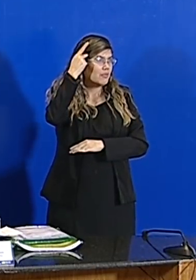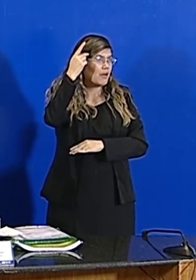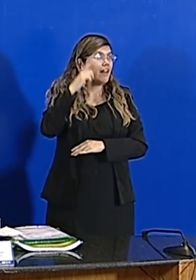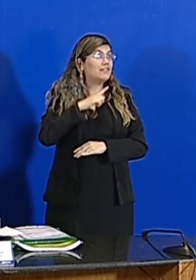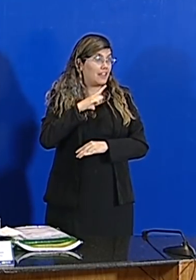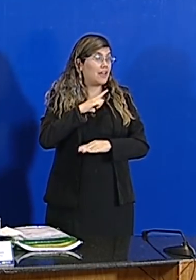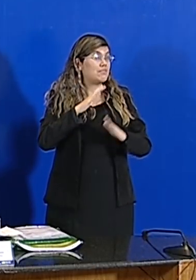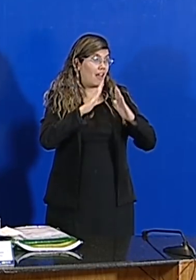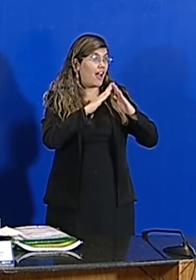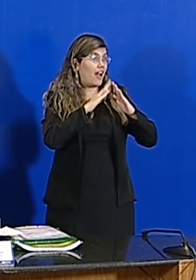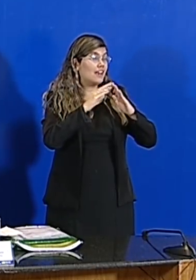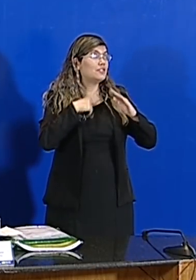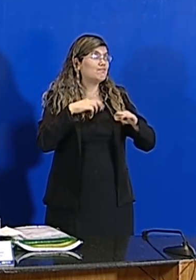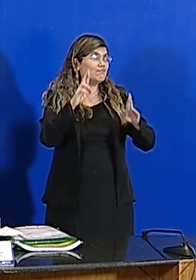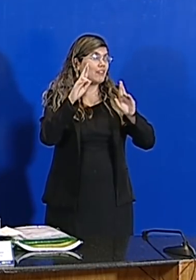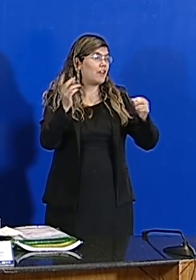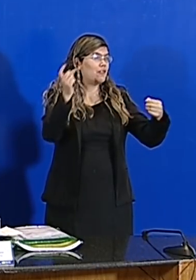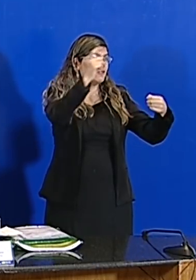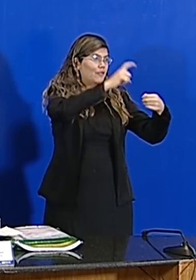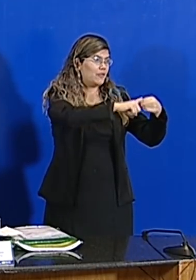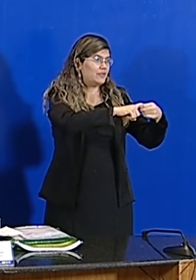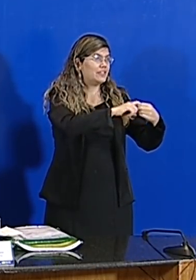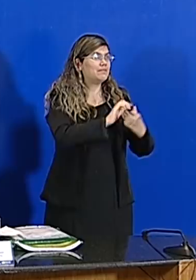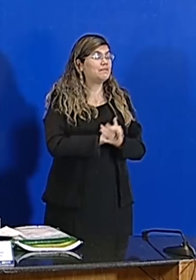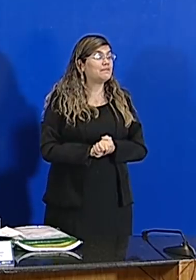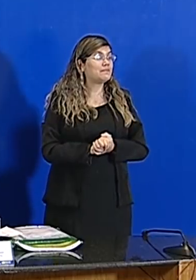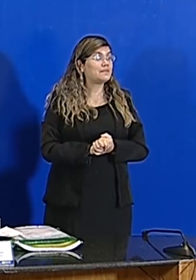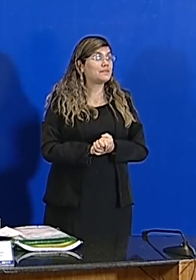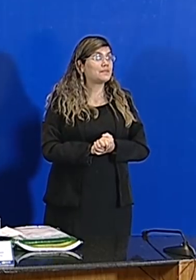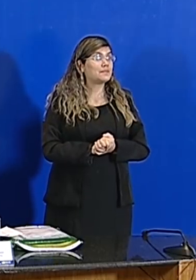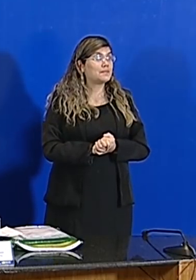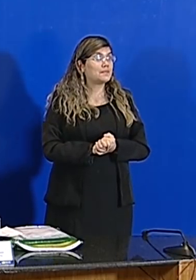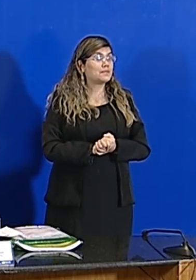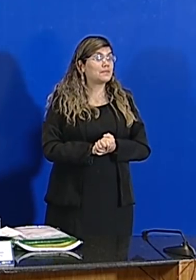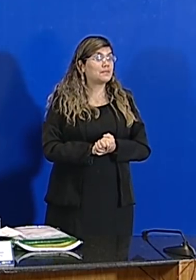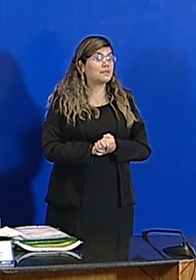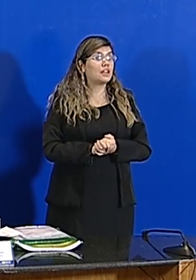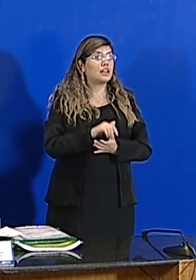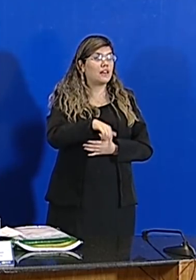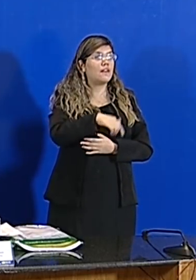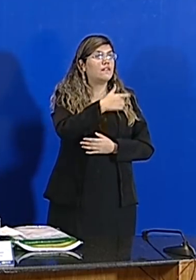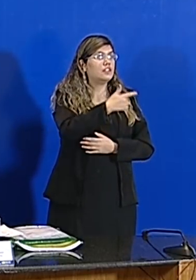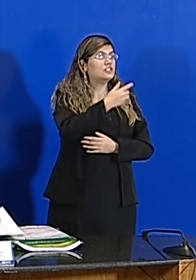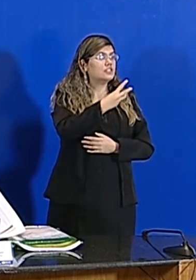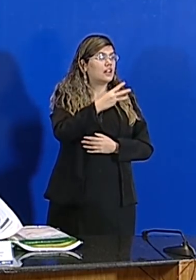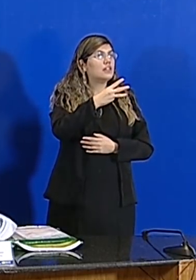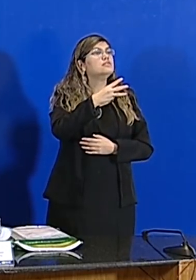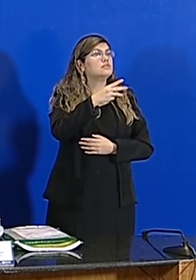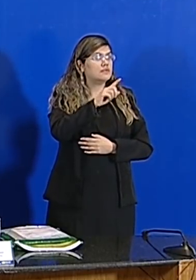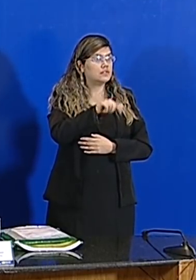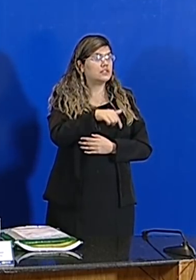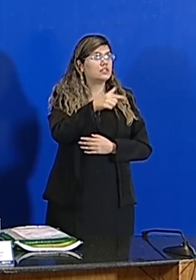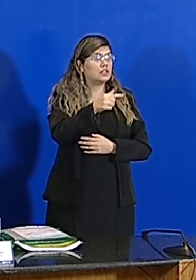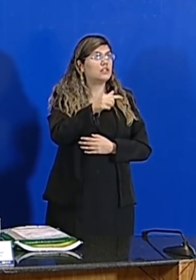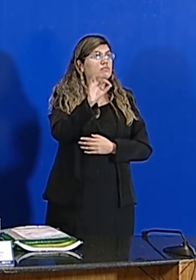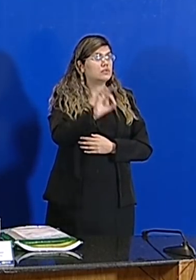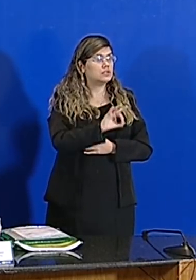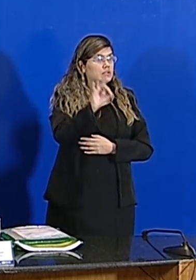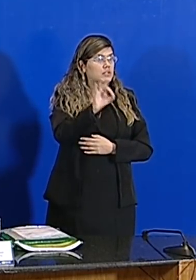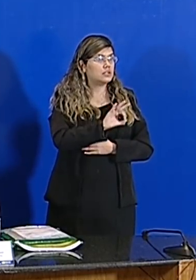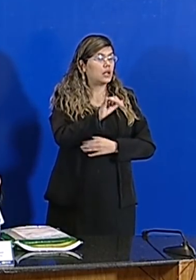minha casa está lá, espero voltar. Aqui, foi 23,7% de abstenção